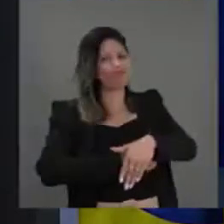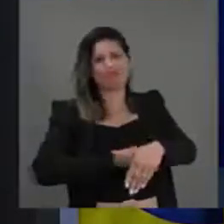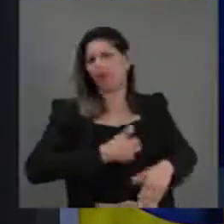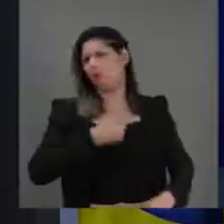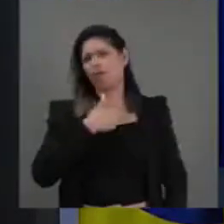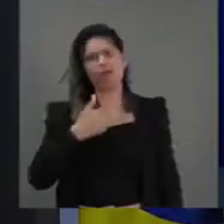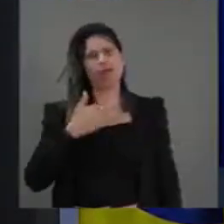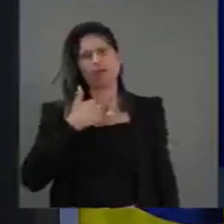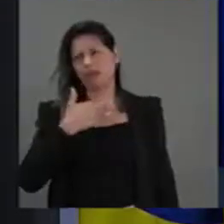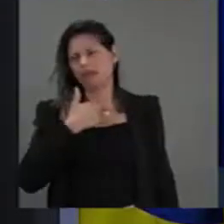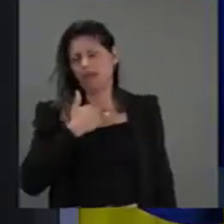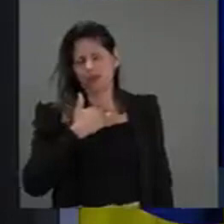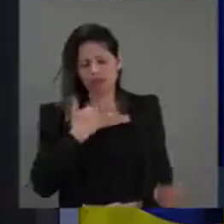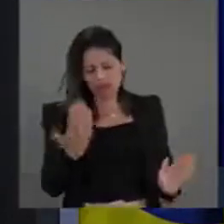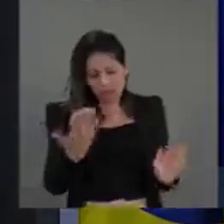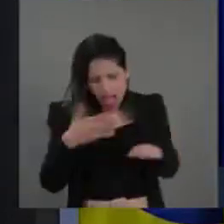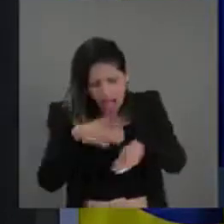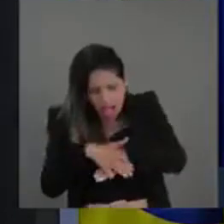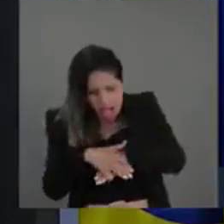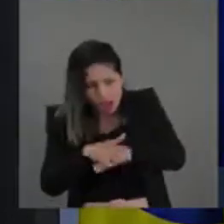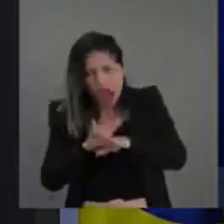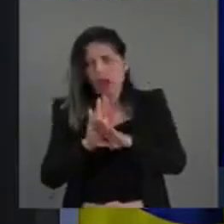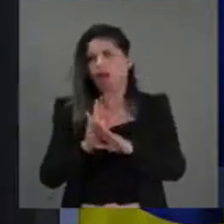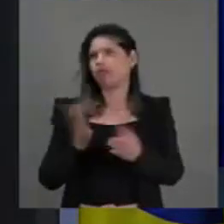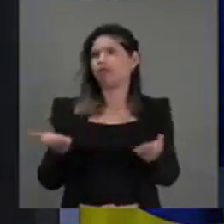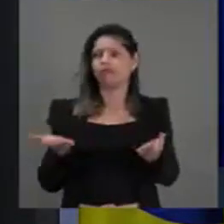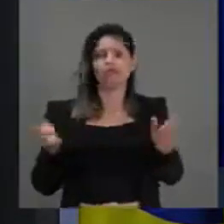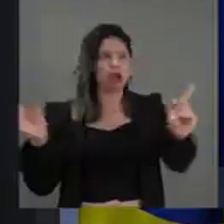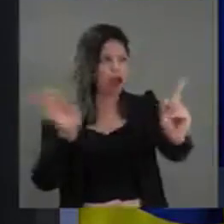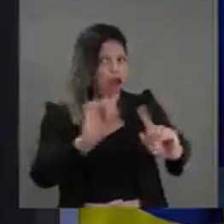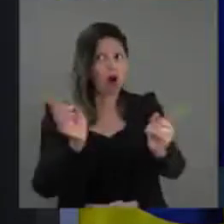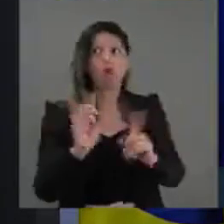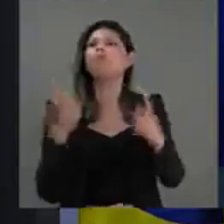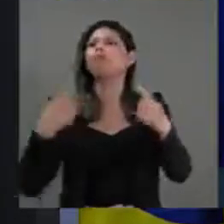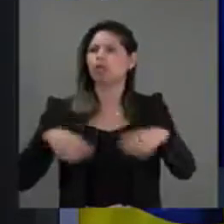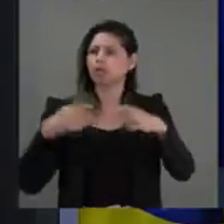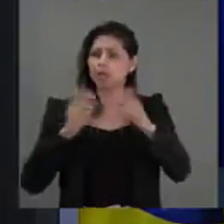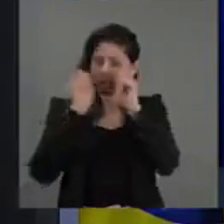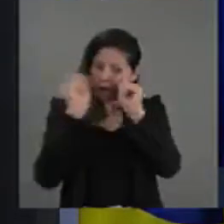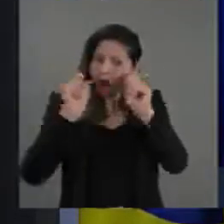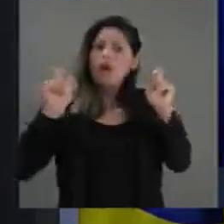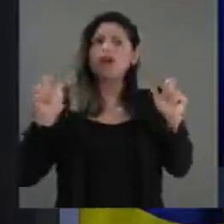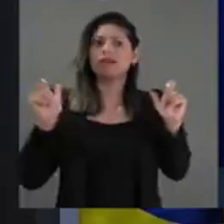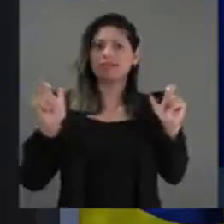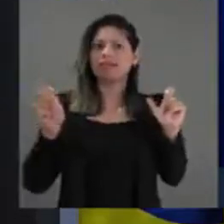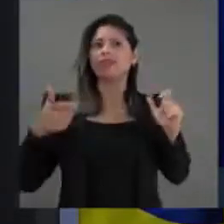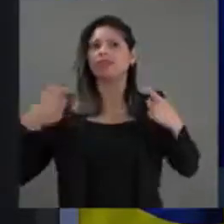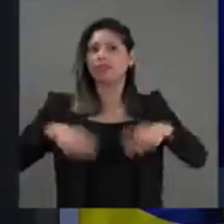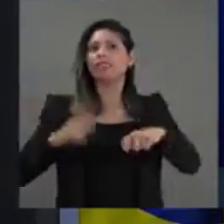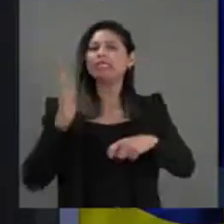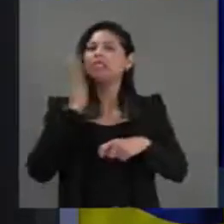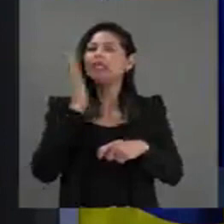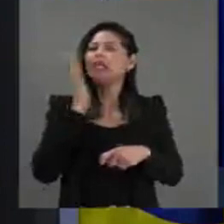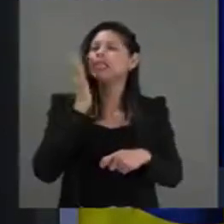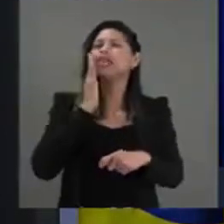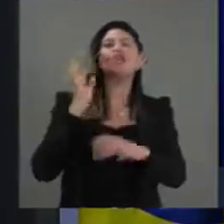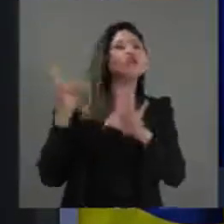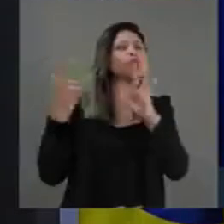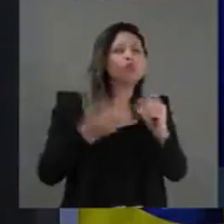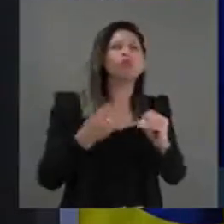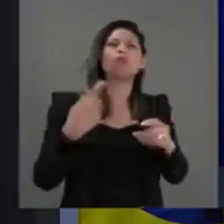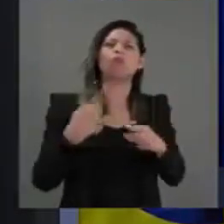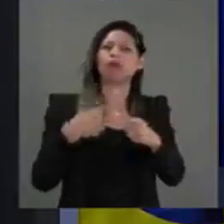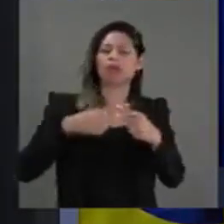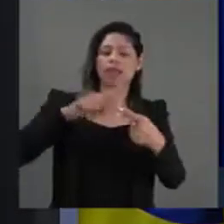olhos. Nós temos no estado brilhantes deputados de oposição, né? Carmelo